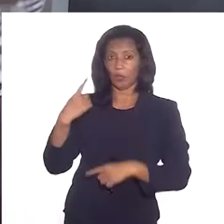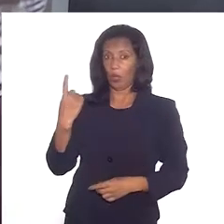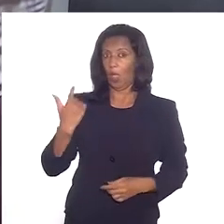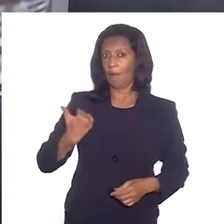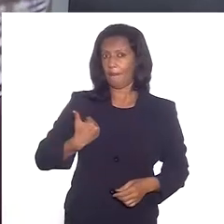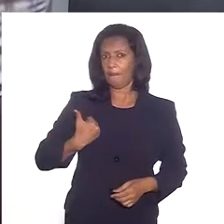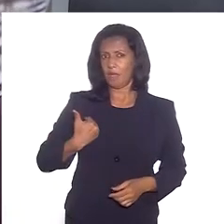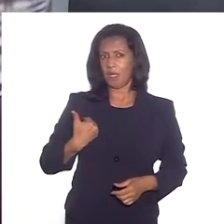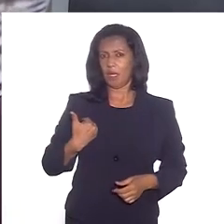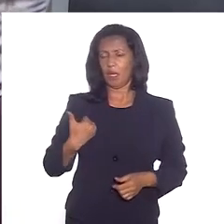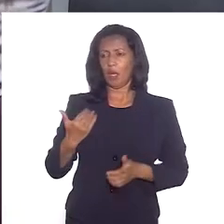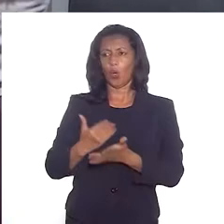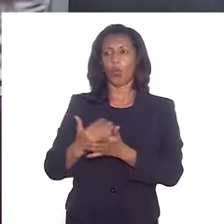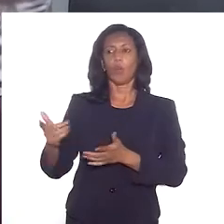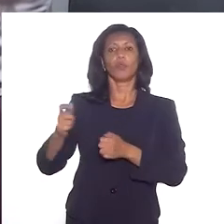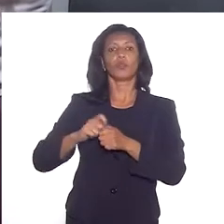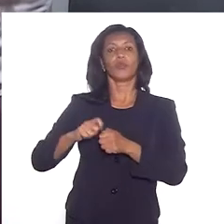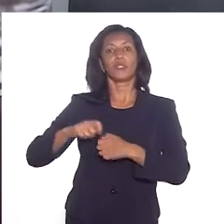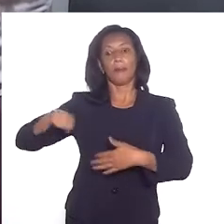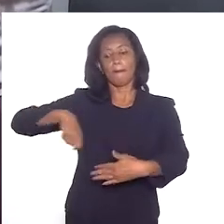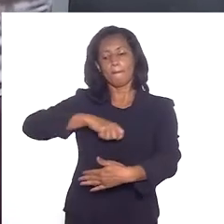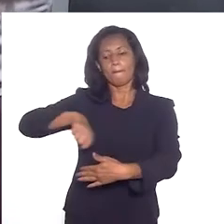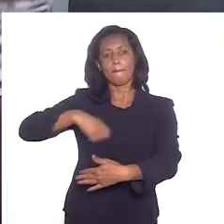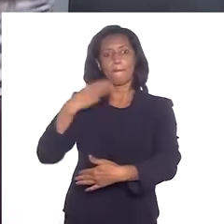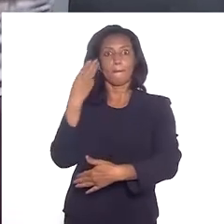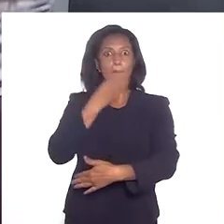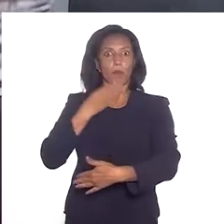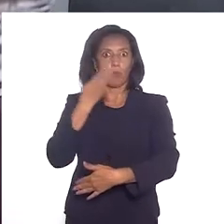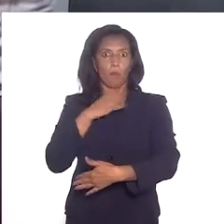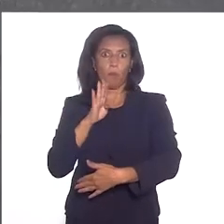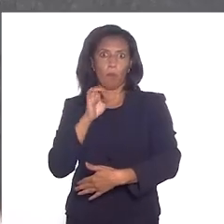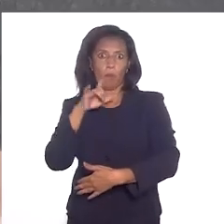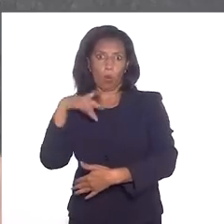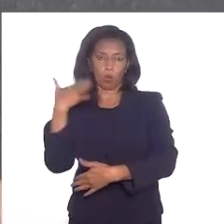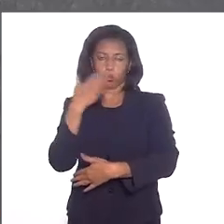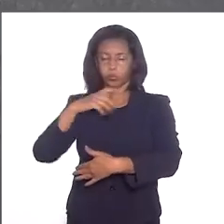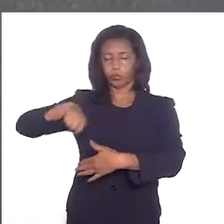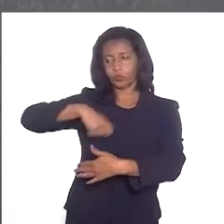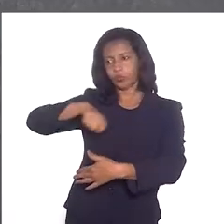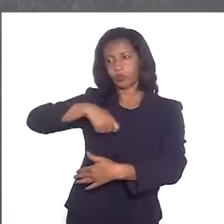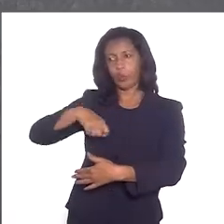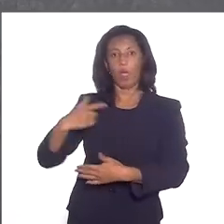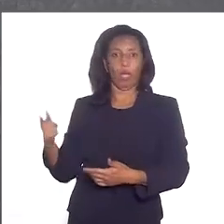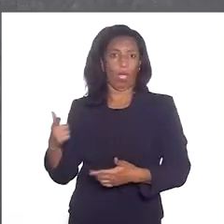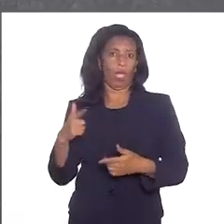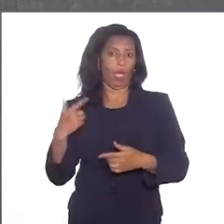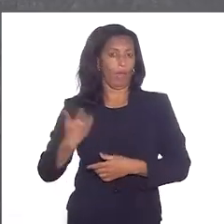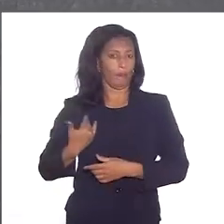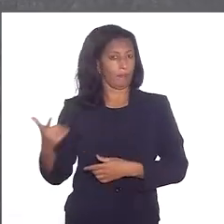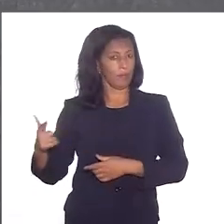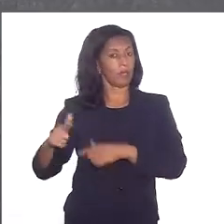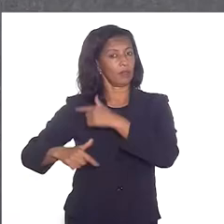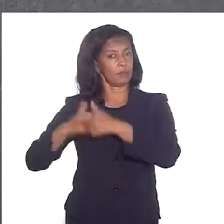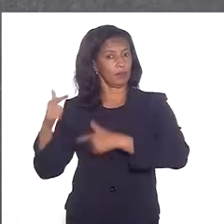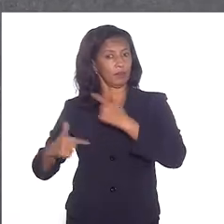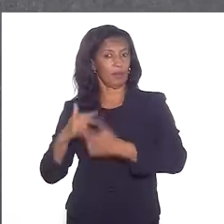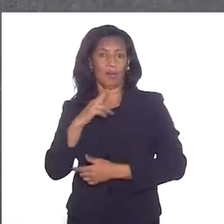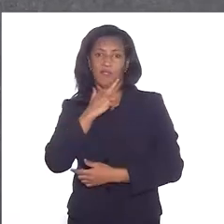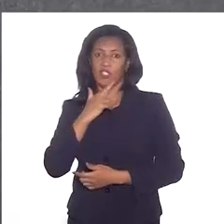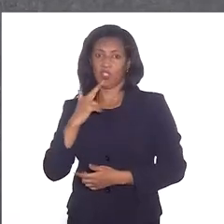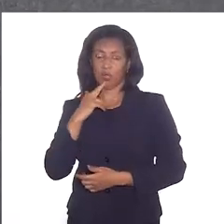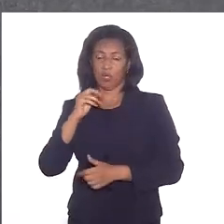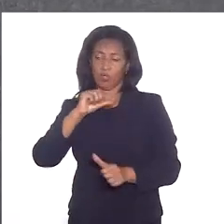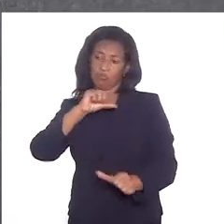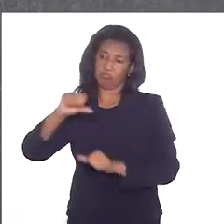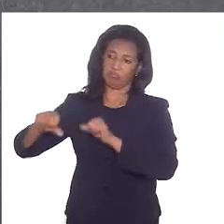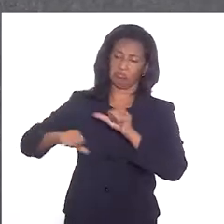época, uma amiga minha começou a fazer bolo. Ela é nutricionista, ela também estava trabalhando bem menos, que ela trabalhava num restaurante, e ela começou a fazer